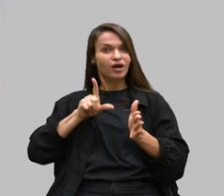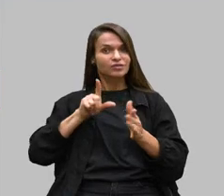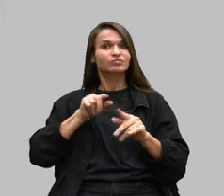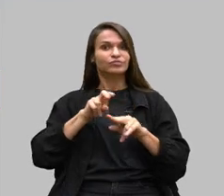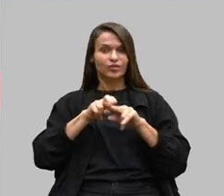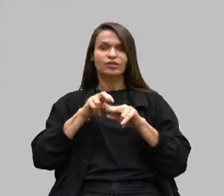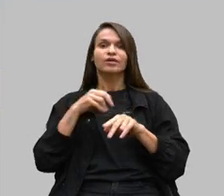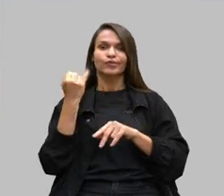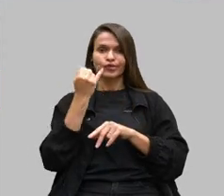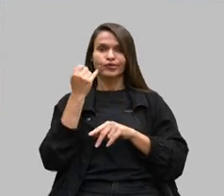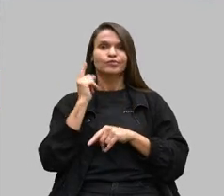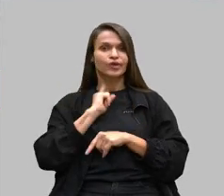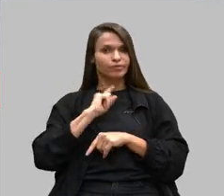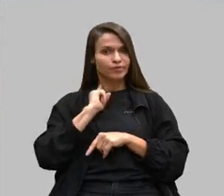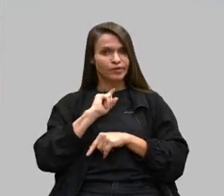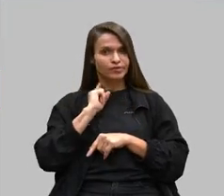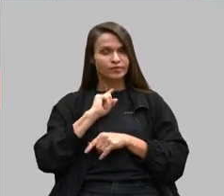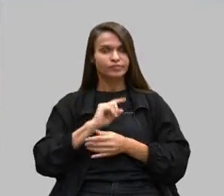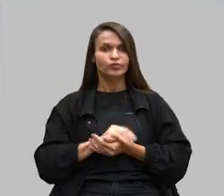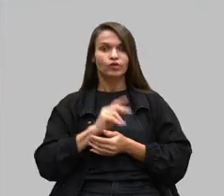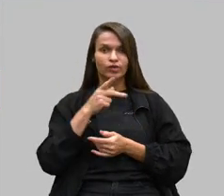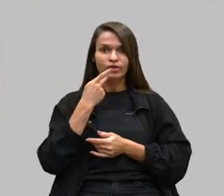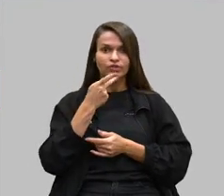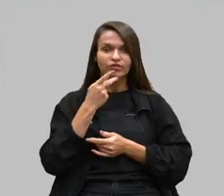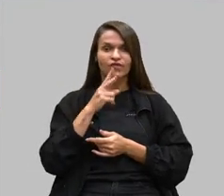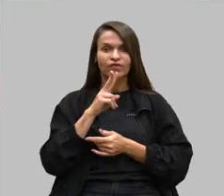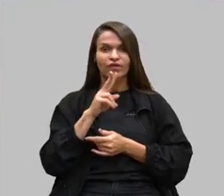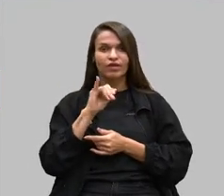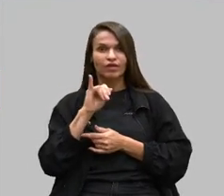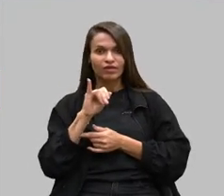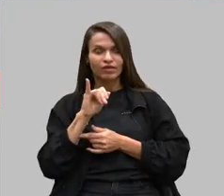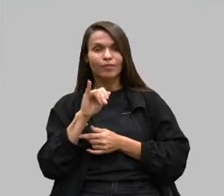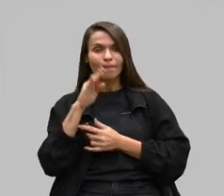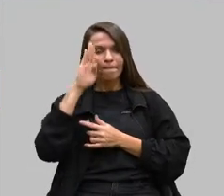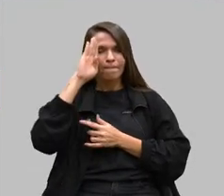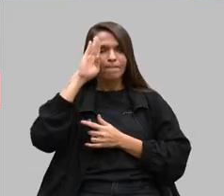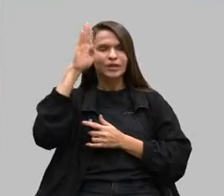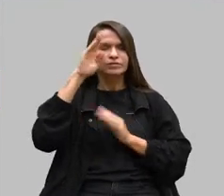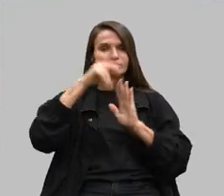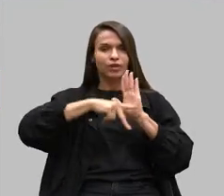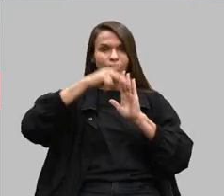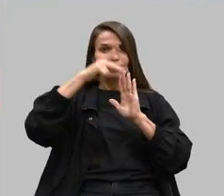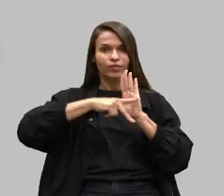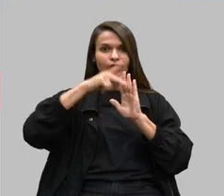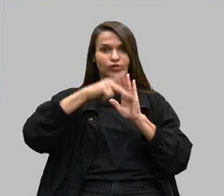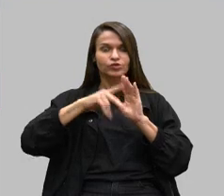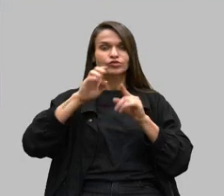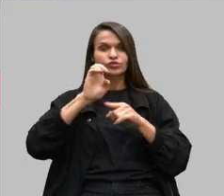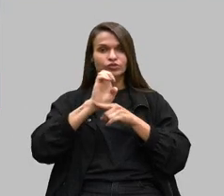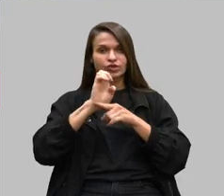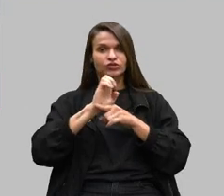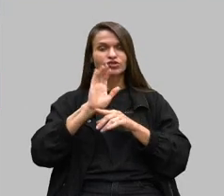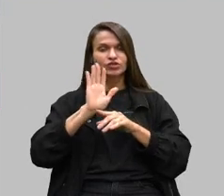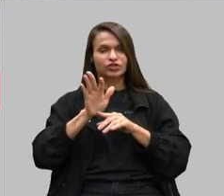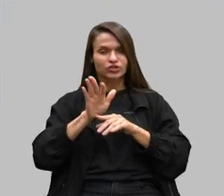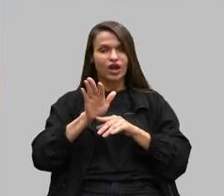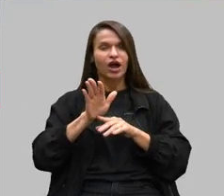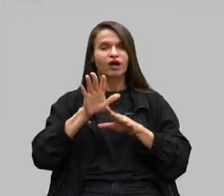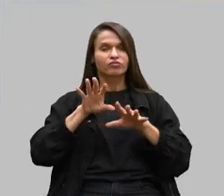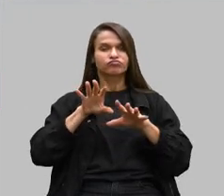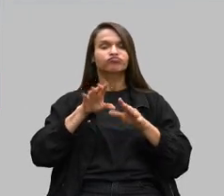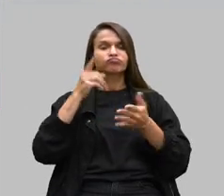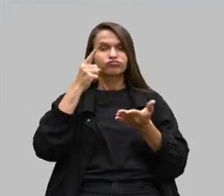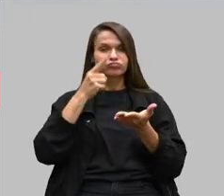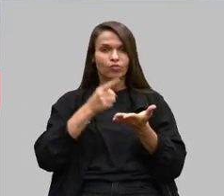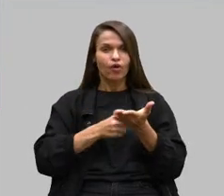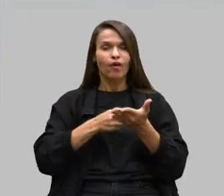né quando a gente fala da vli né o principal projeto e pleito do Estado já formalizado ao Ministério né